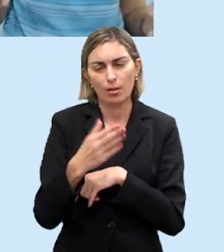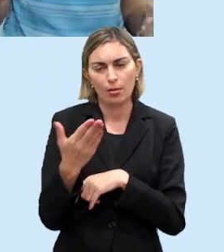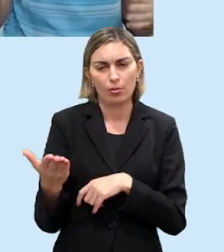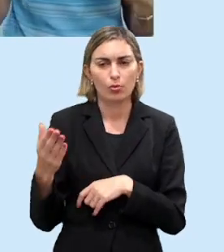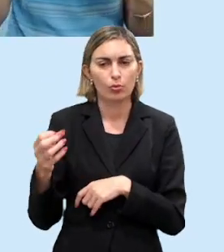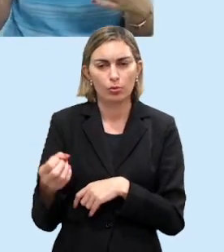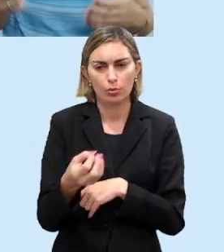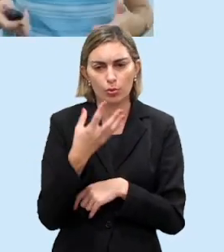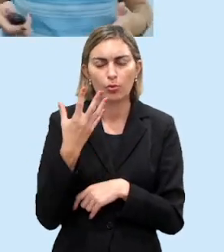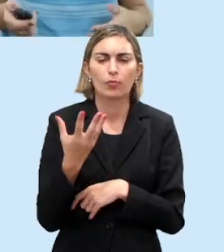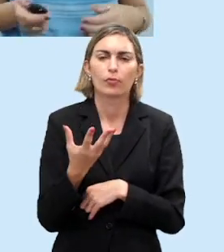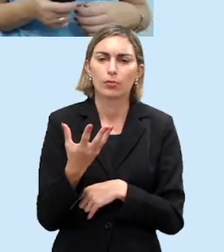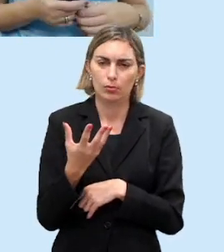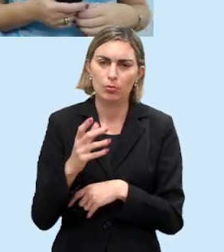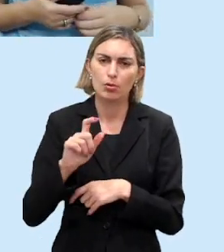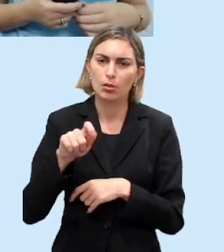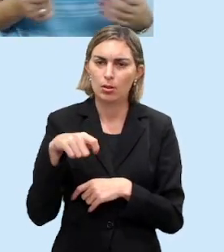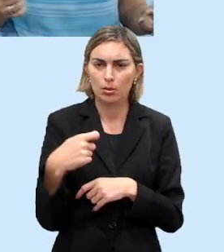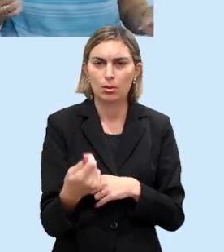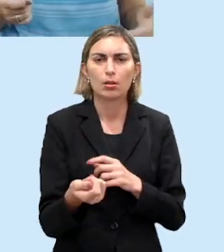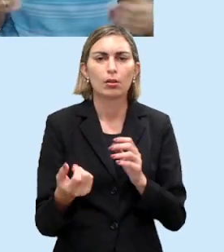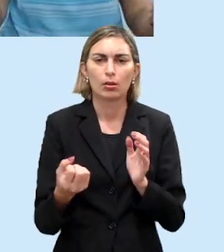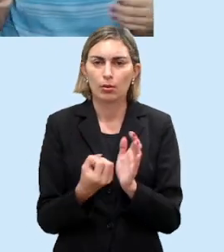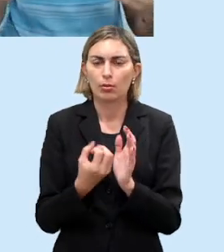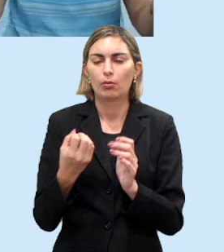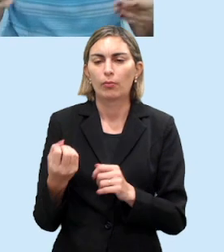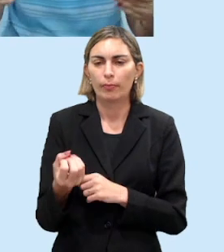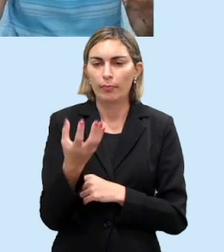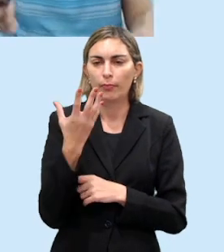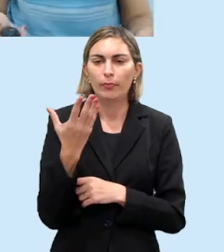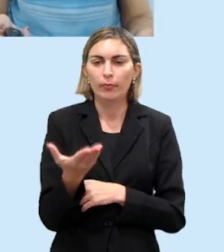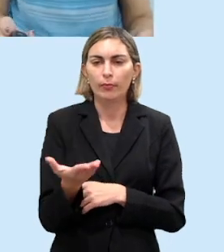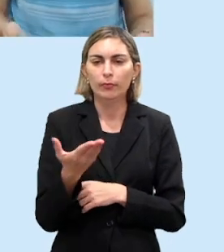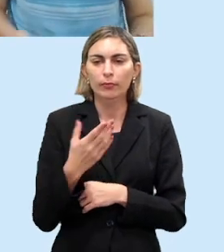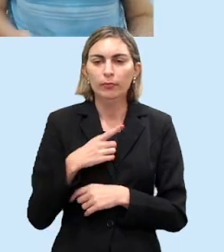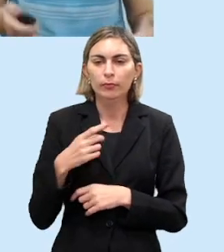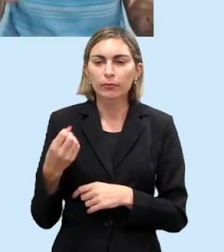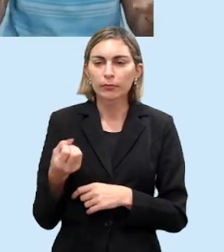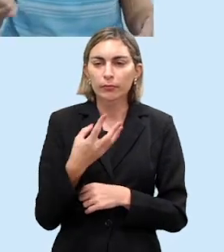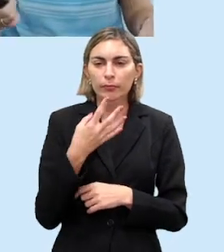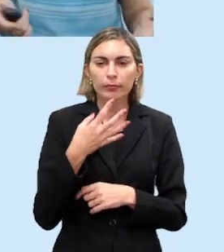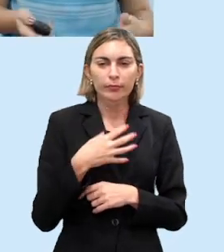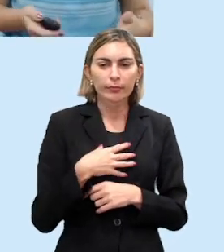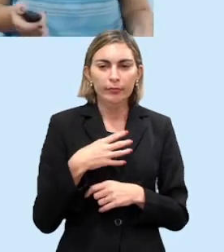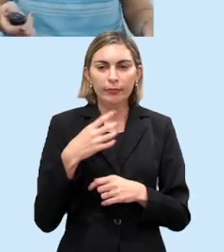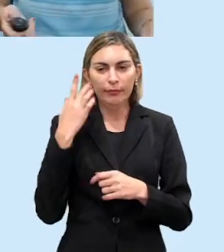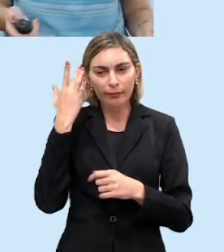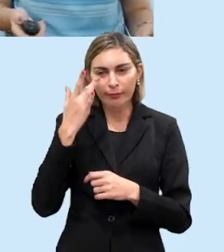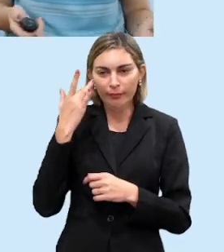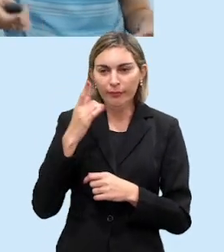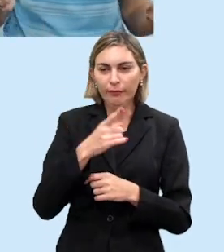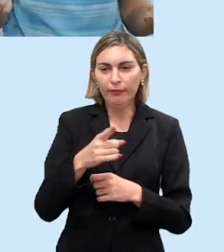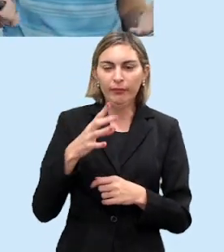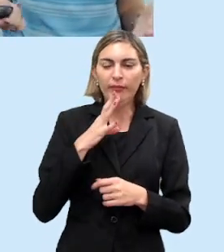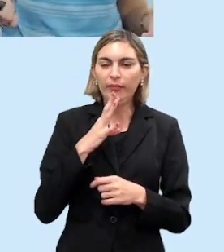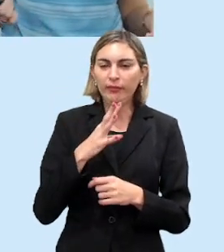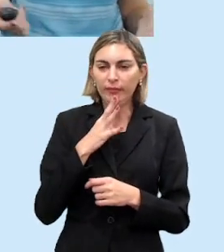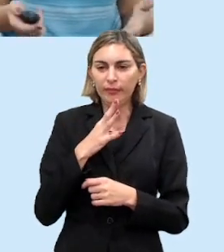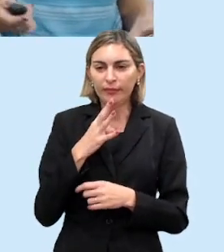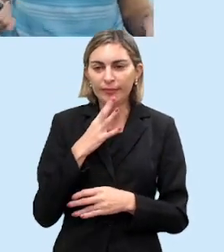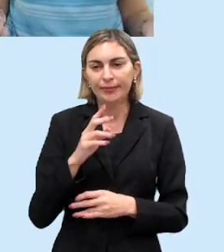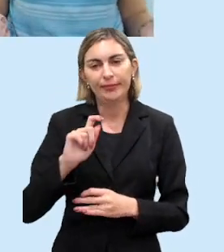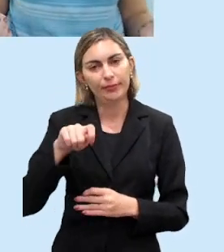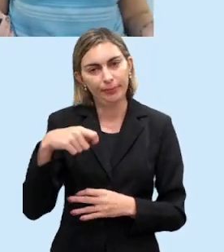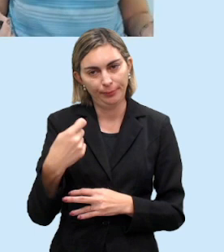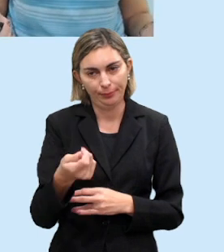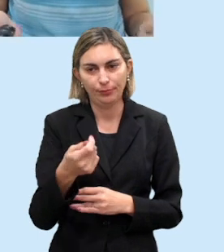novo aqui, um símbolo, não é, para vocês de algo muito novo, não é? Acho que está aí reconhecendo o símbolo